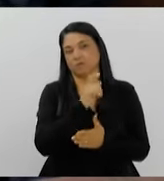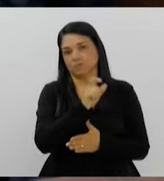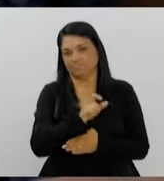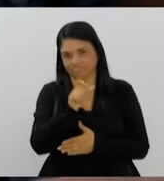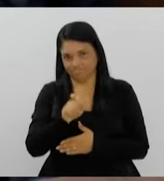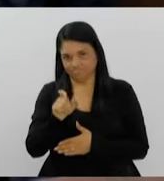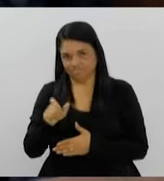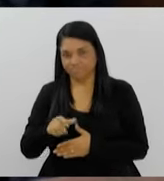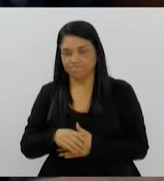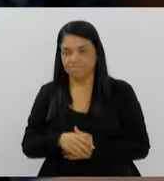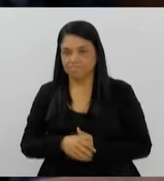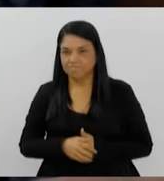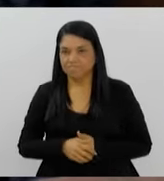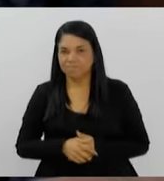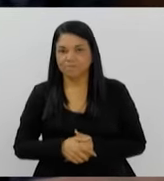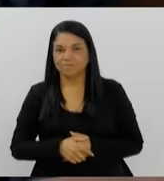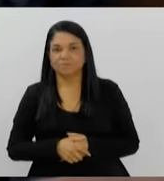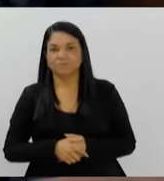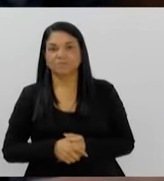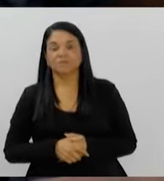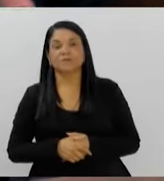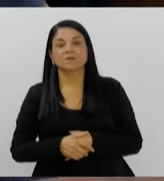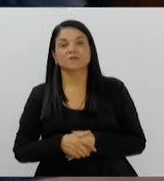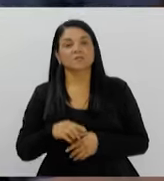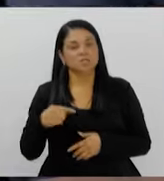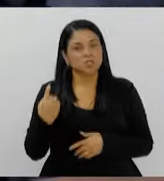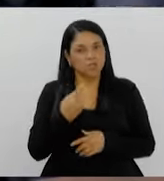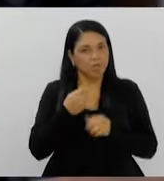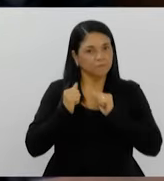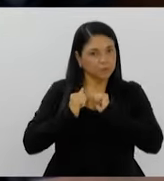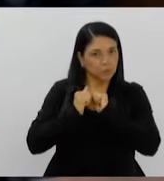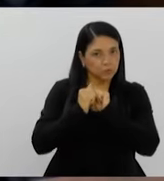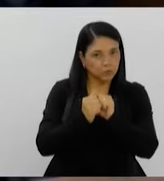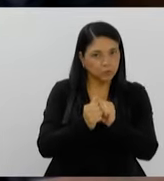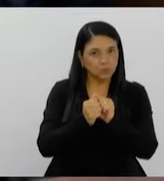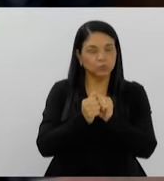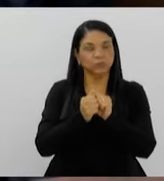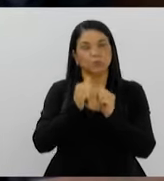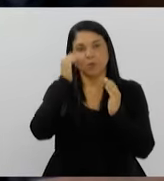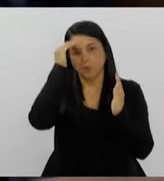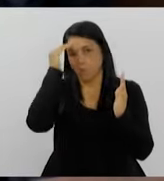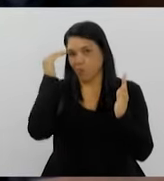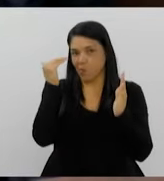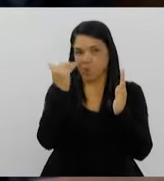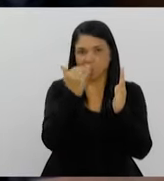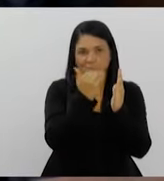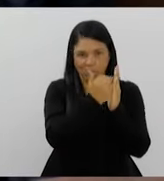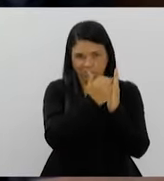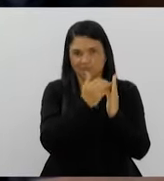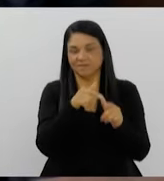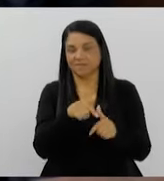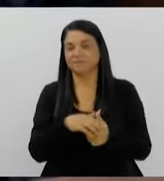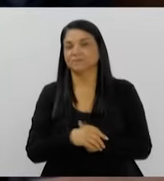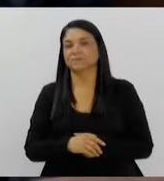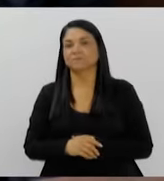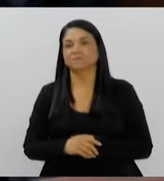essa então nós vamos estar com você quia também